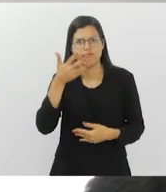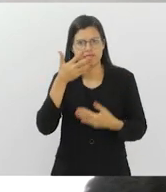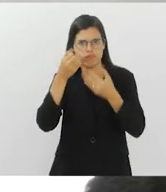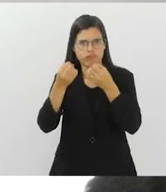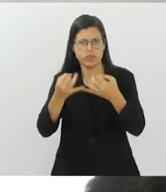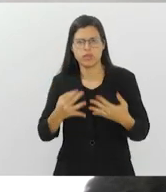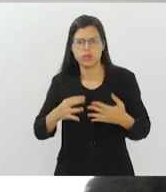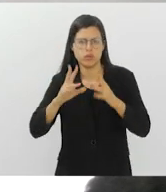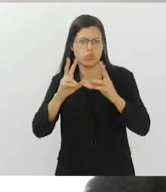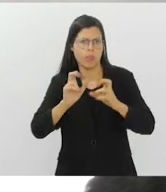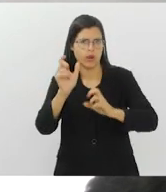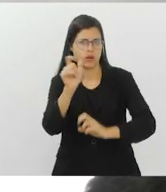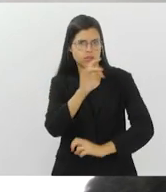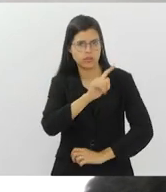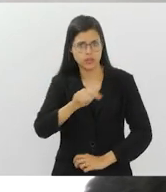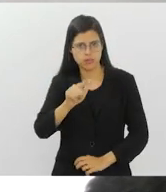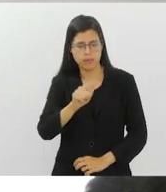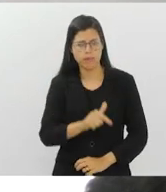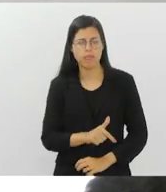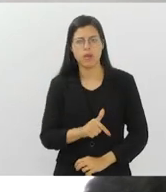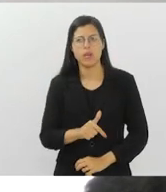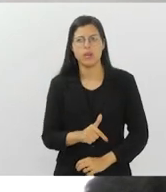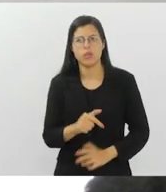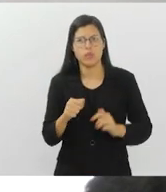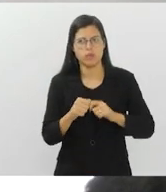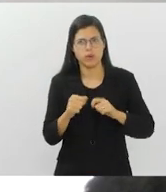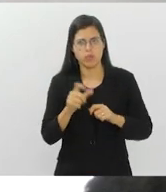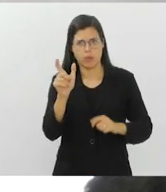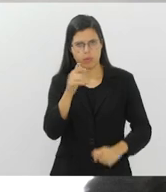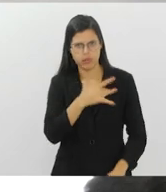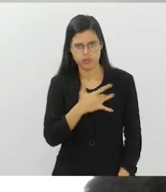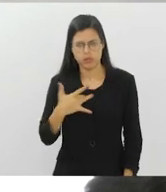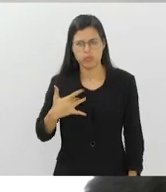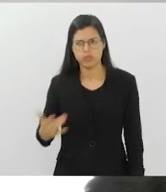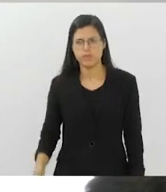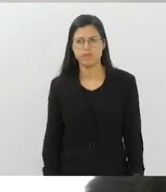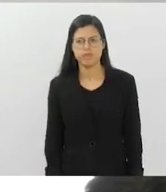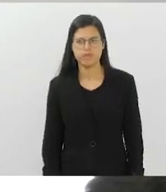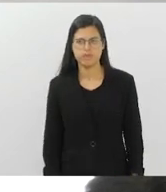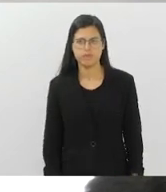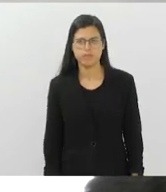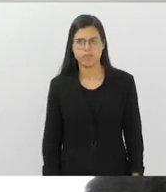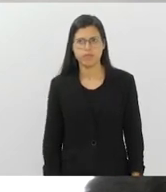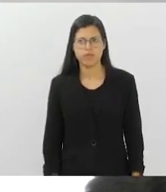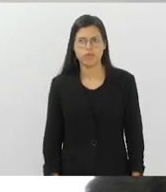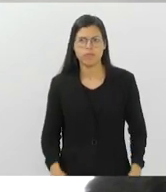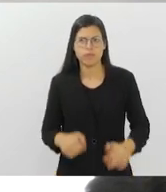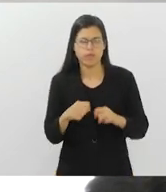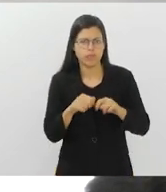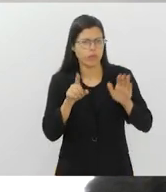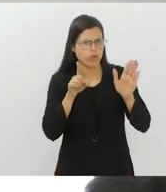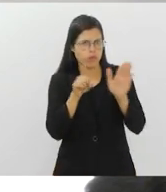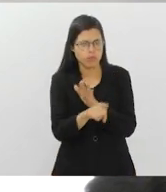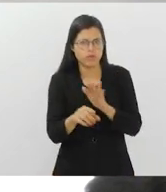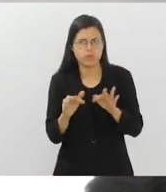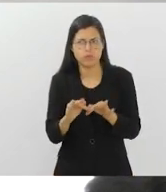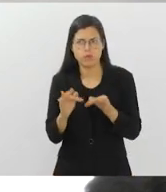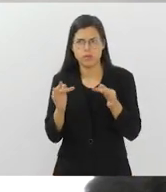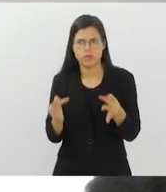cancelamentos unilaterais feitos pelos planos de saúde. Então, eu vou fazer uma pergunta simples,